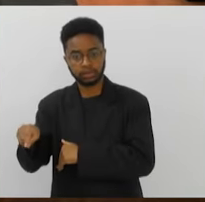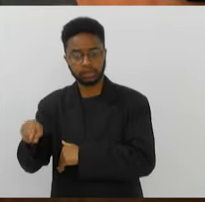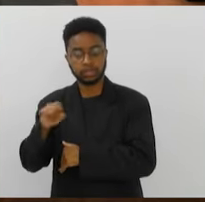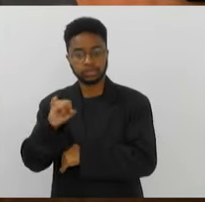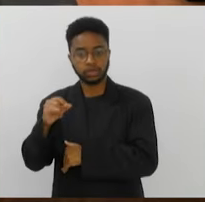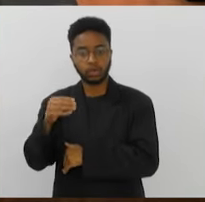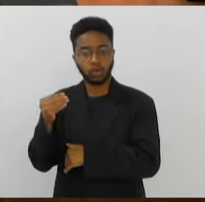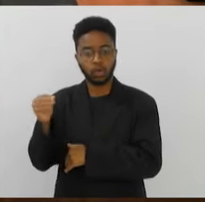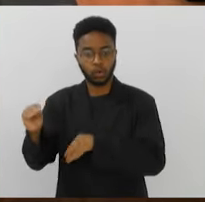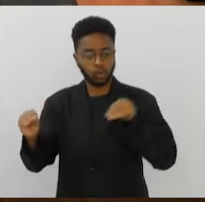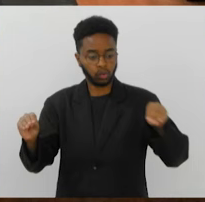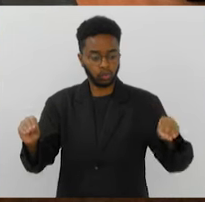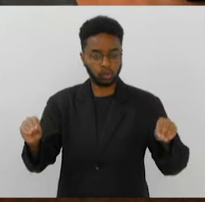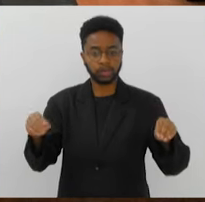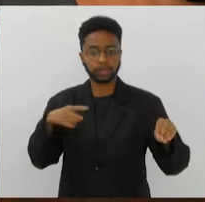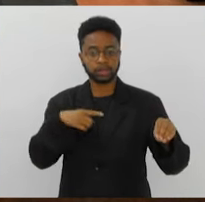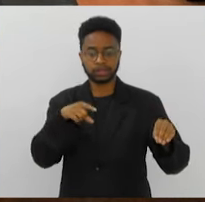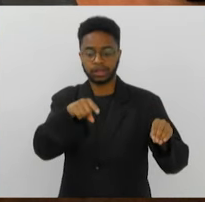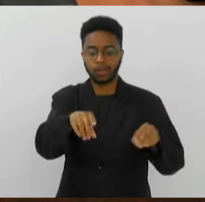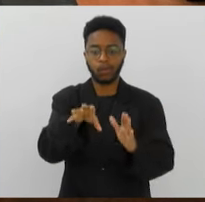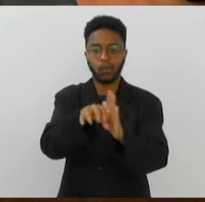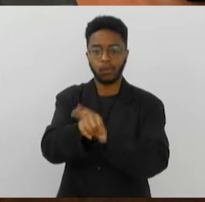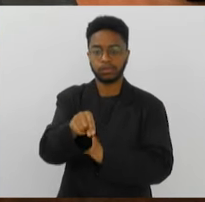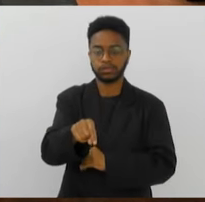A e B, vagabundo vai assaltar no lugar C.